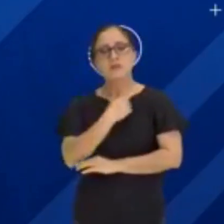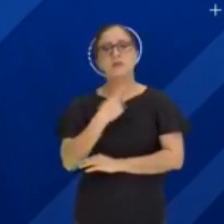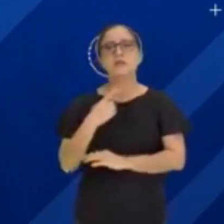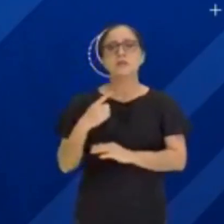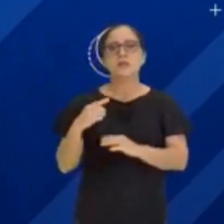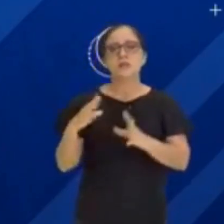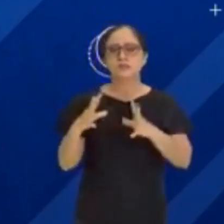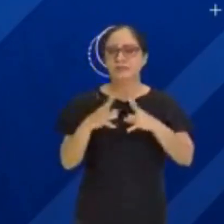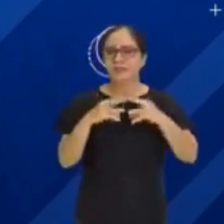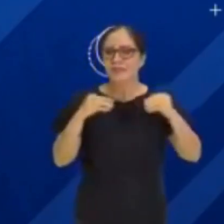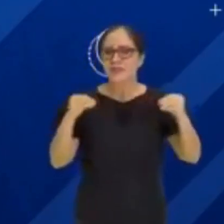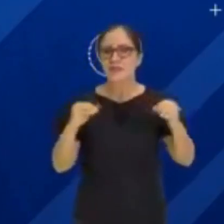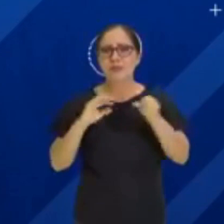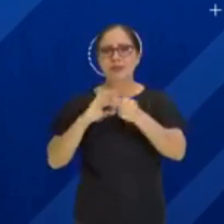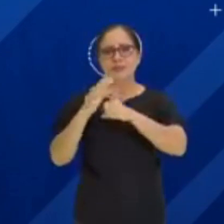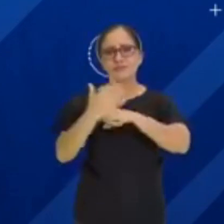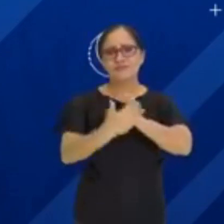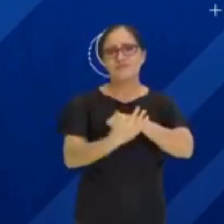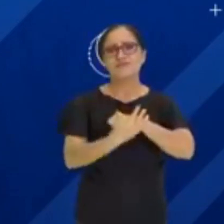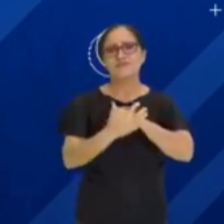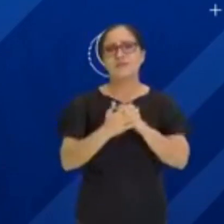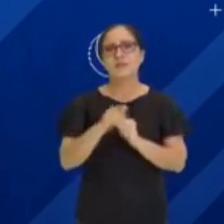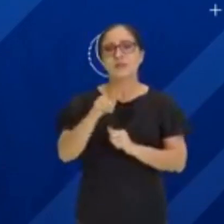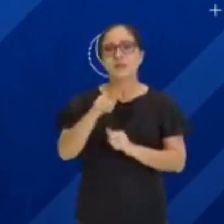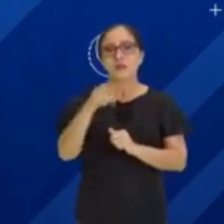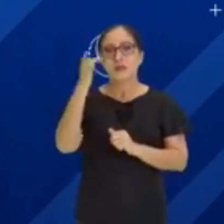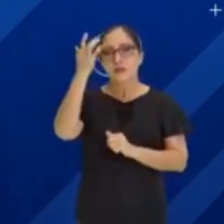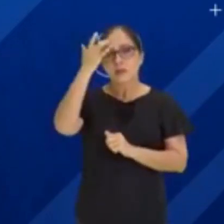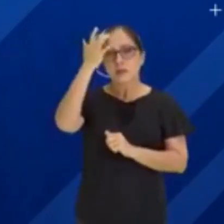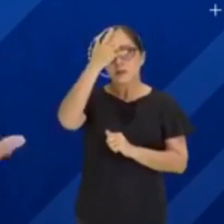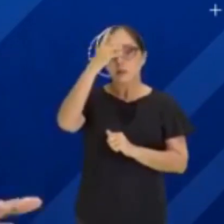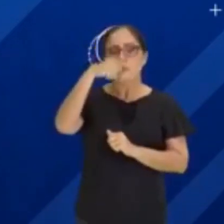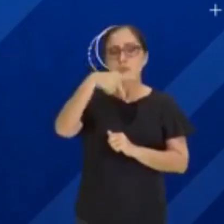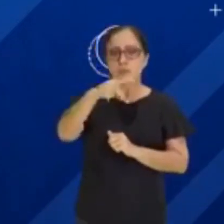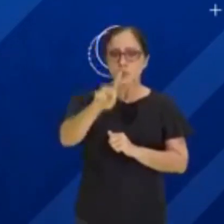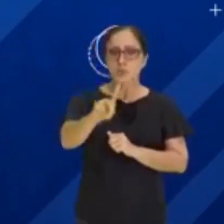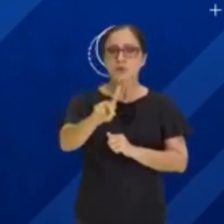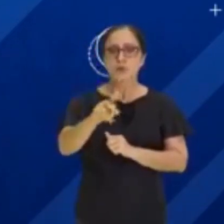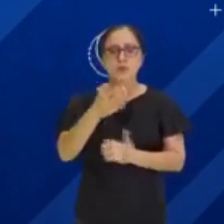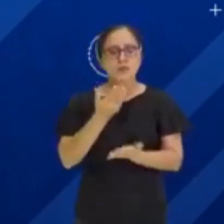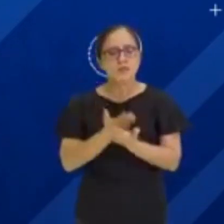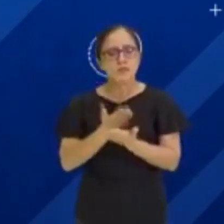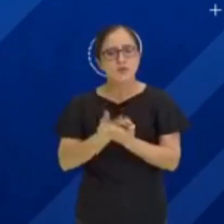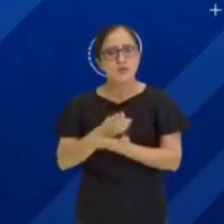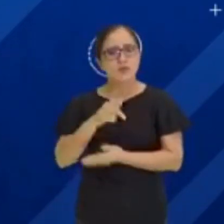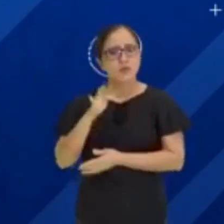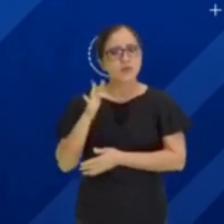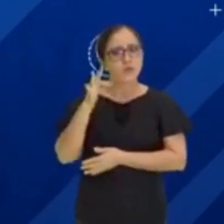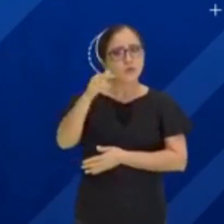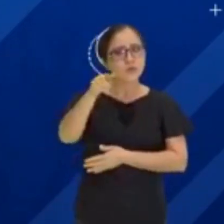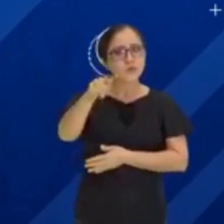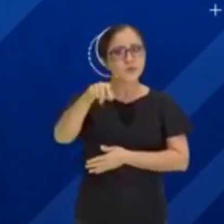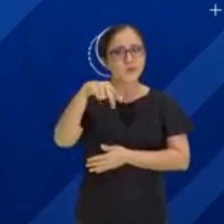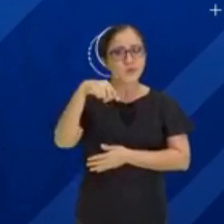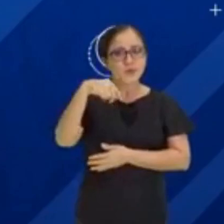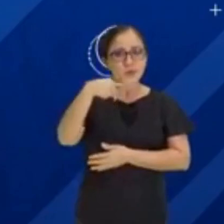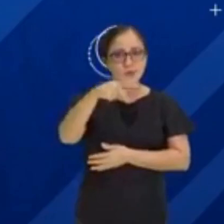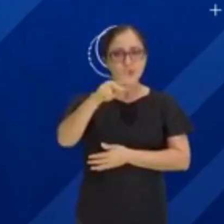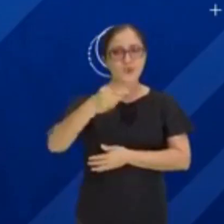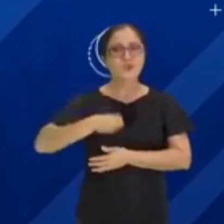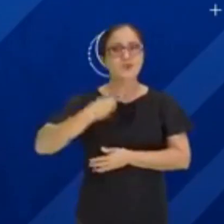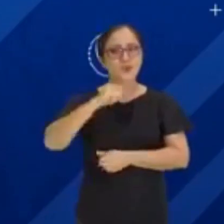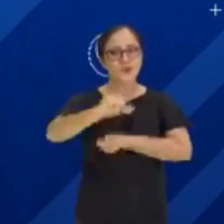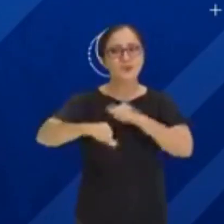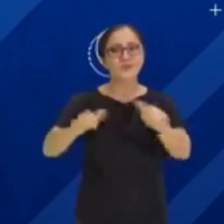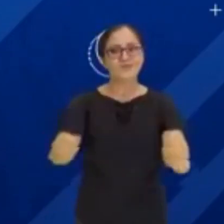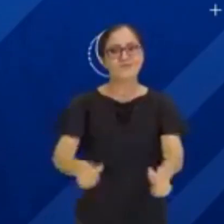saúde mental, estude. Pode ser uma maneira de você mudar seu foco para coisas realmente positivas. Vamos para